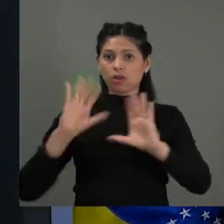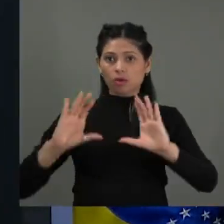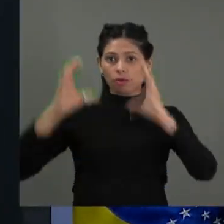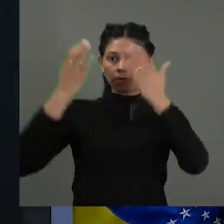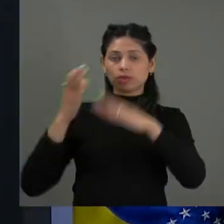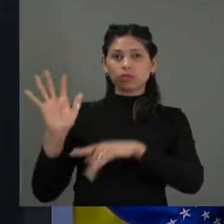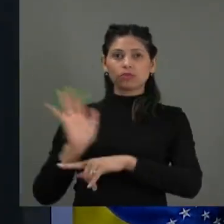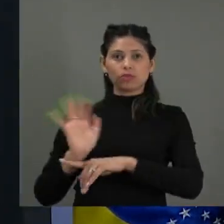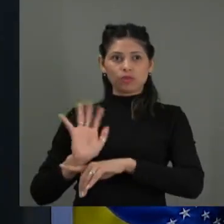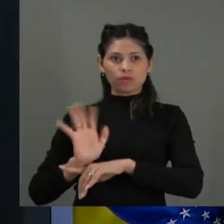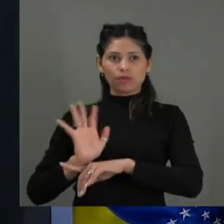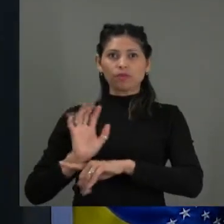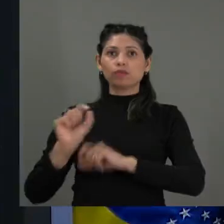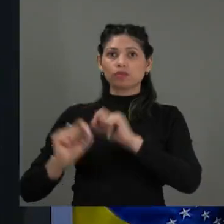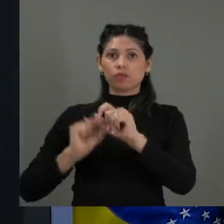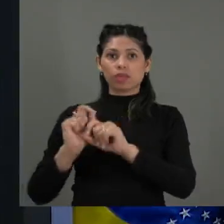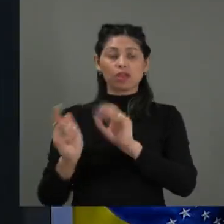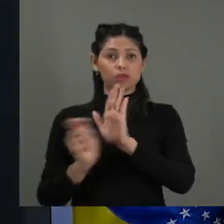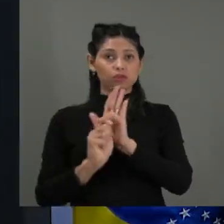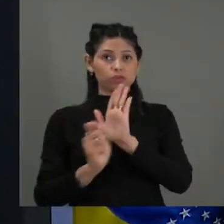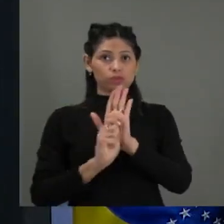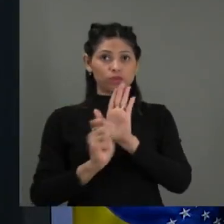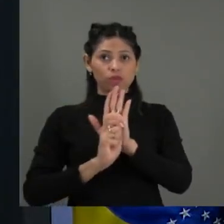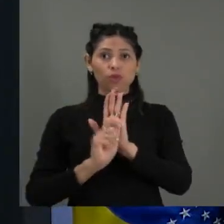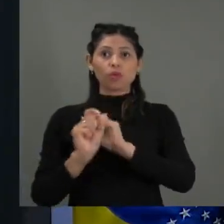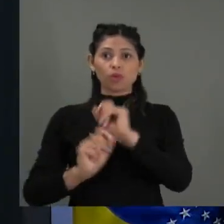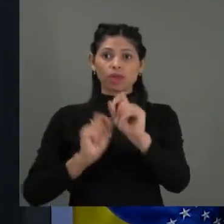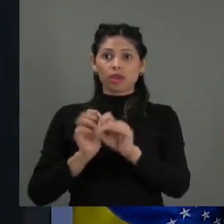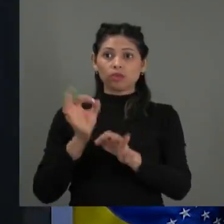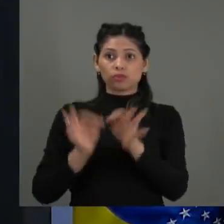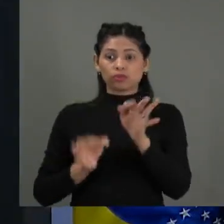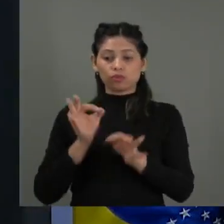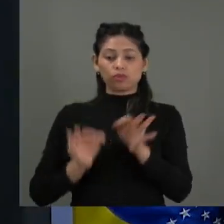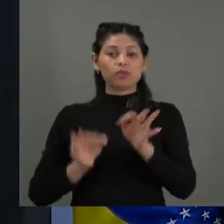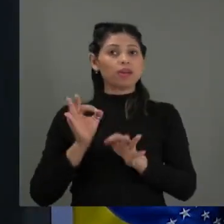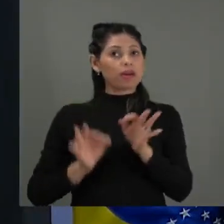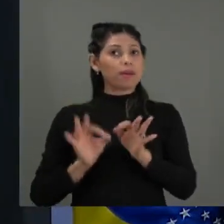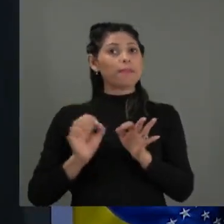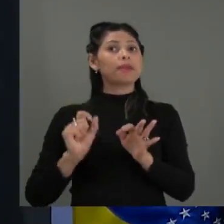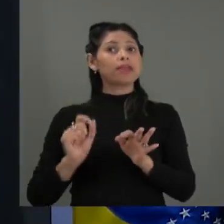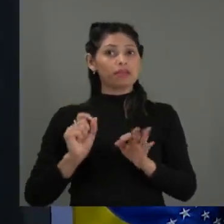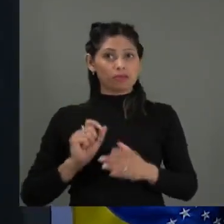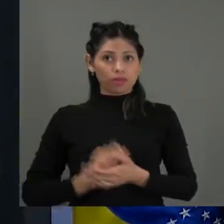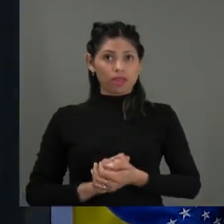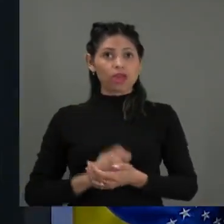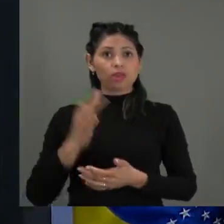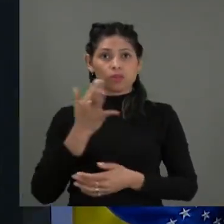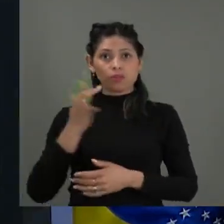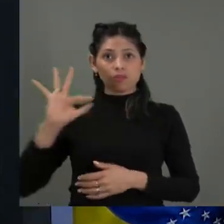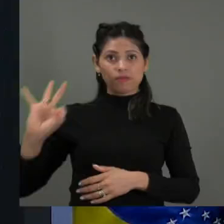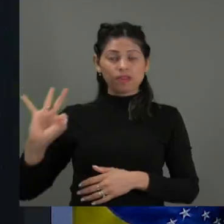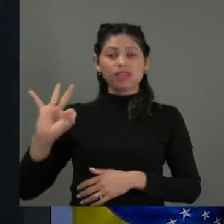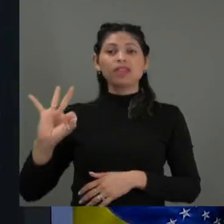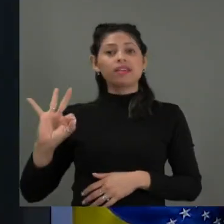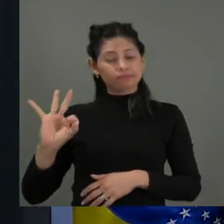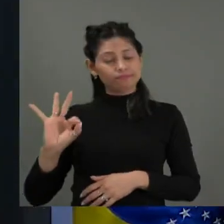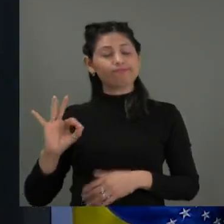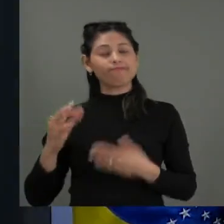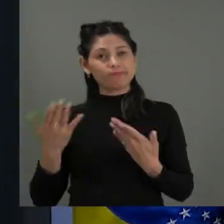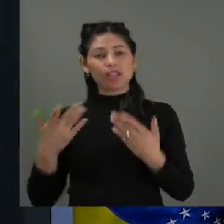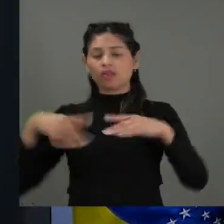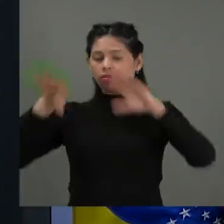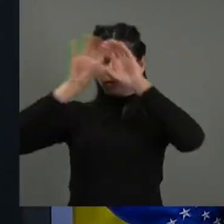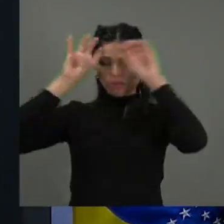né, desse julgamento usurpador do Supremo Tribunal Federal, para variar, sobre